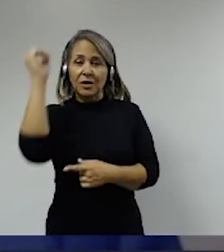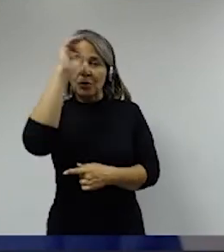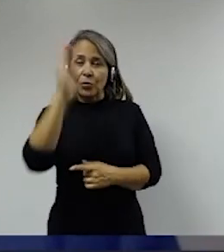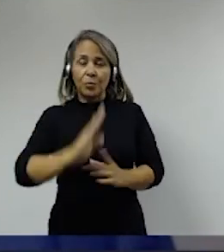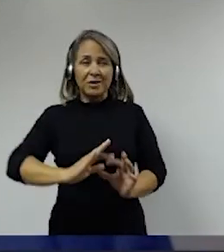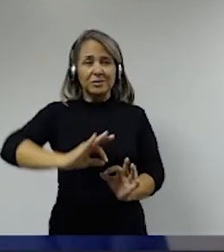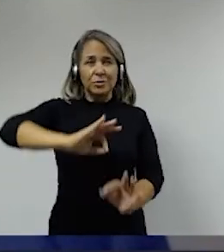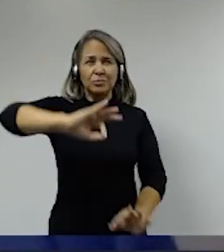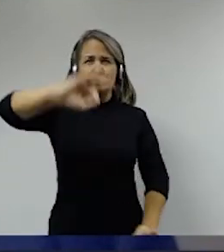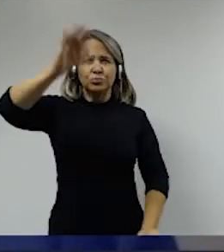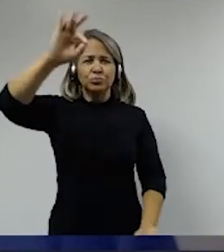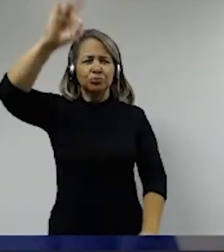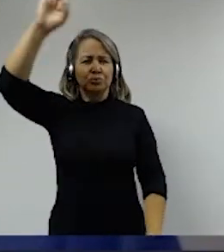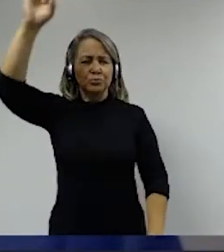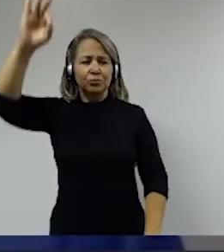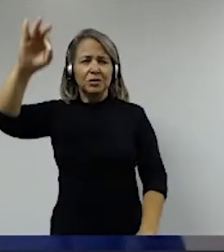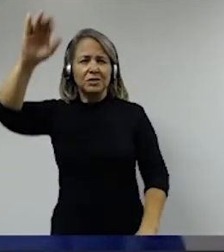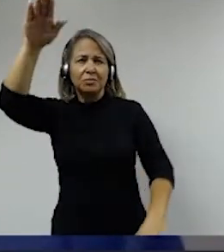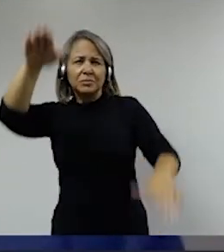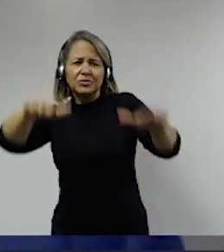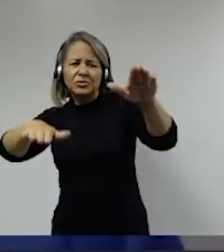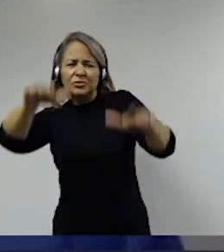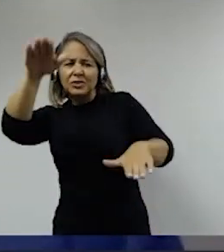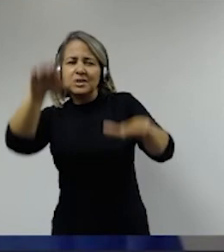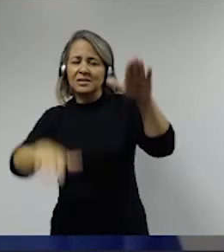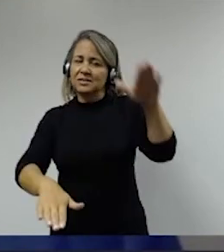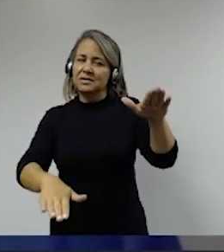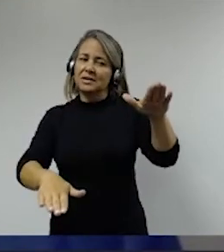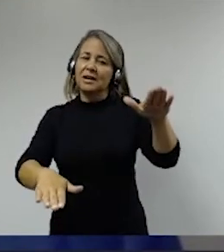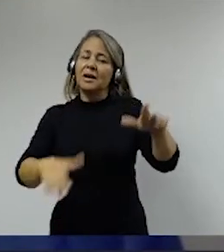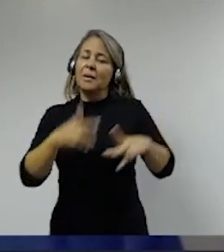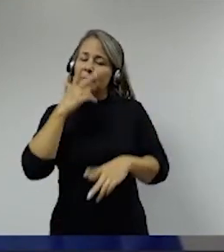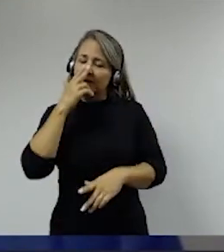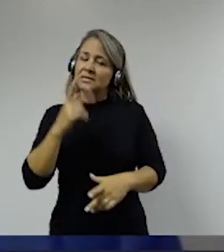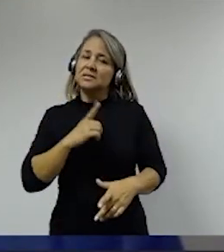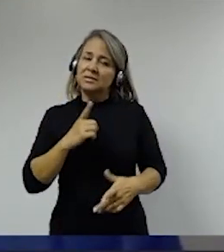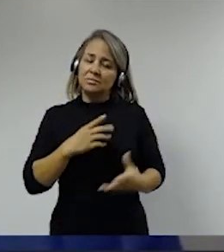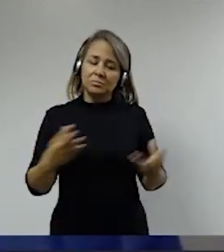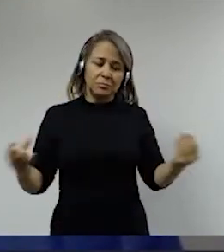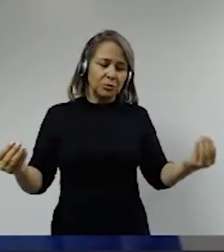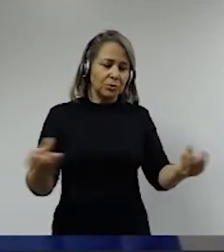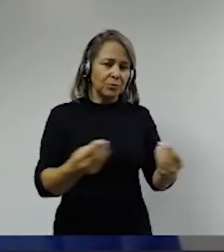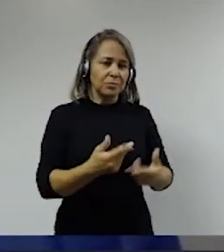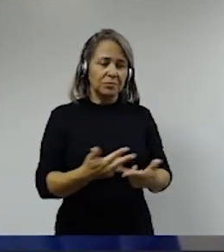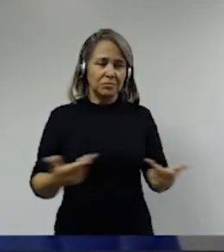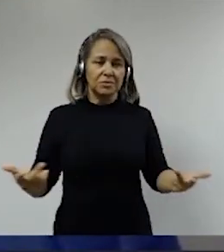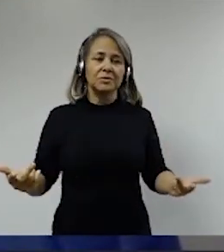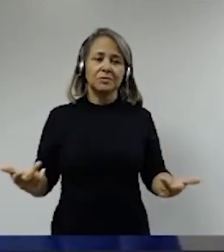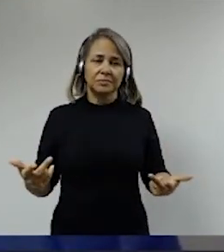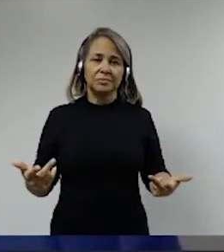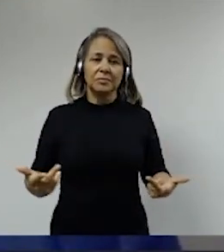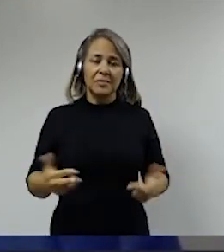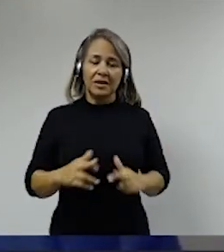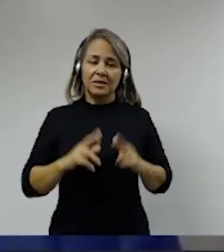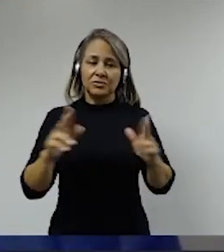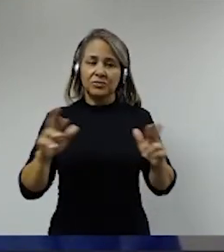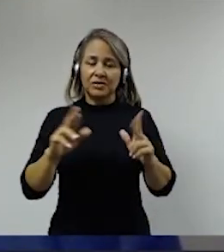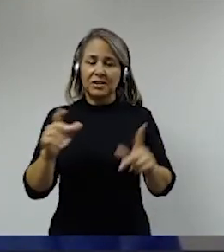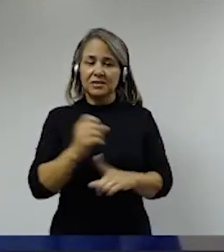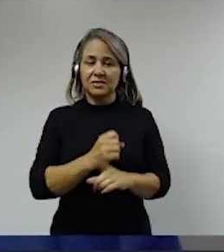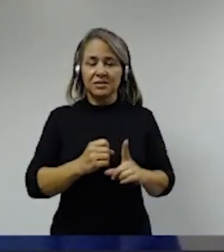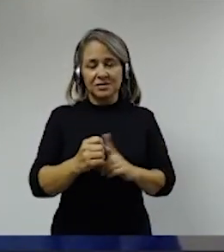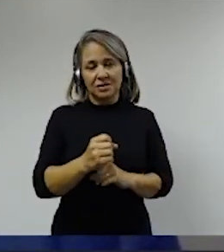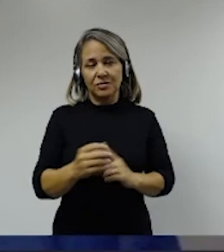muito desigual, né? Foi muito, muito, muito grande. Além da macroeconomia, dessa questão,